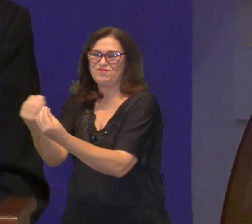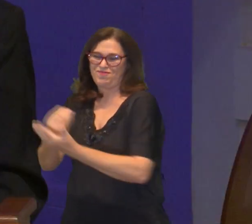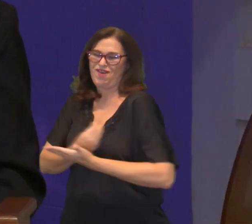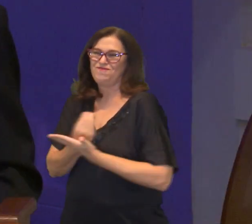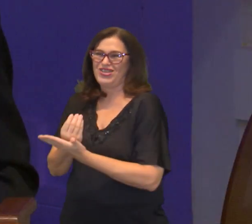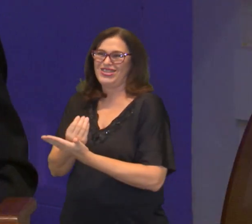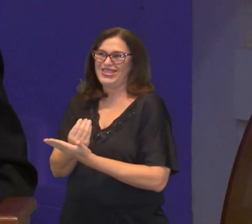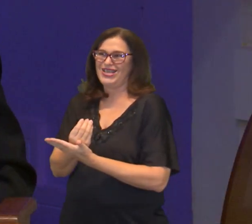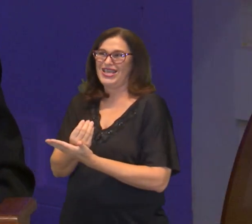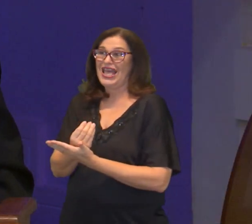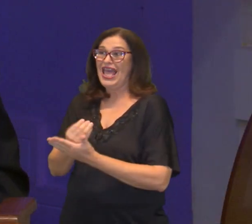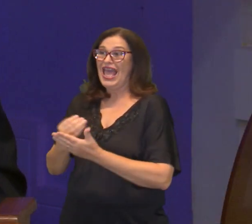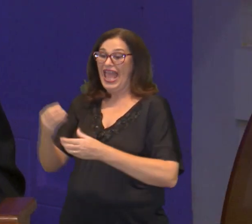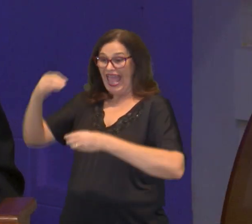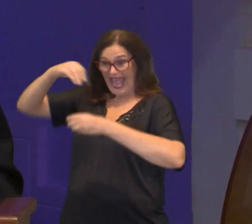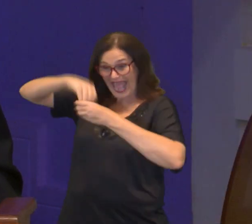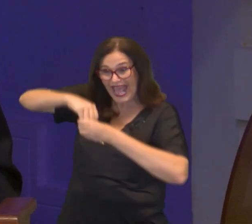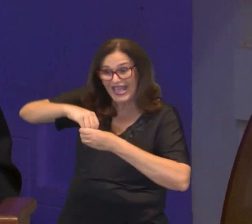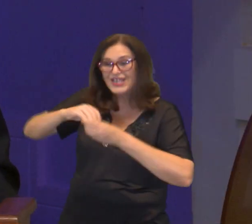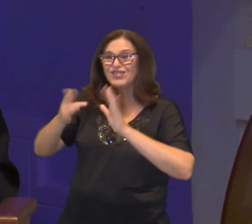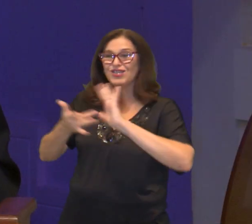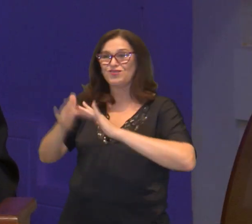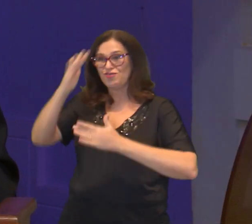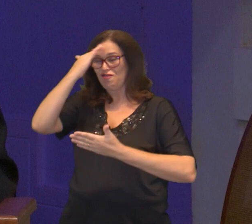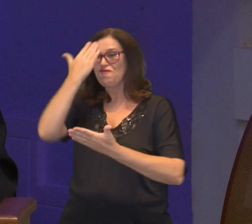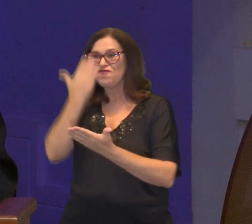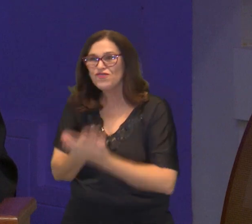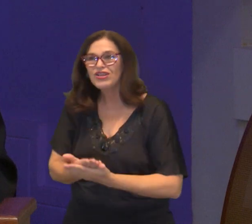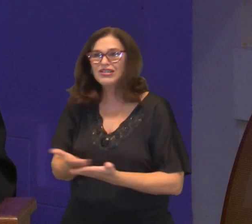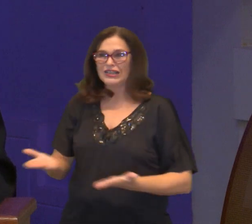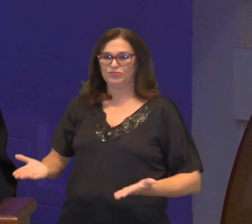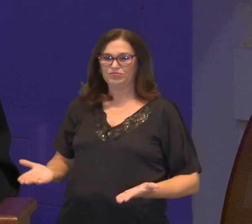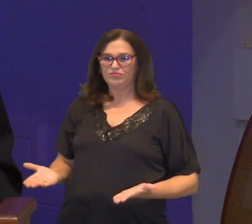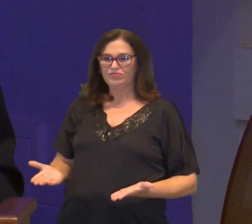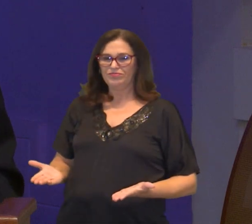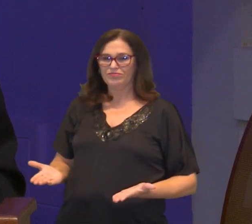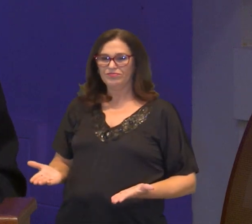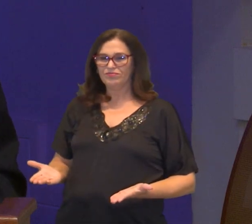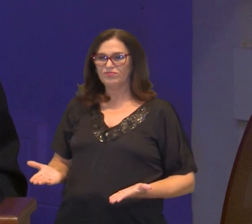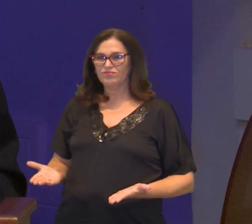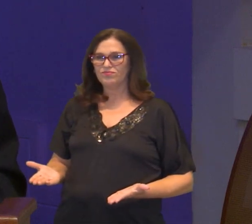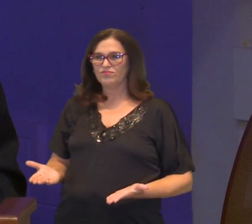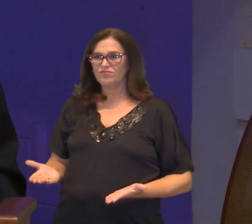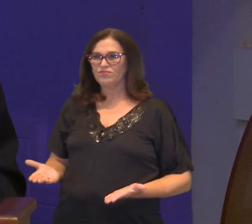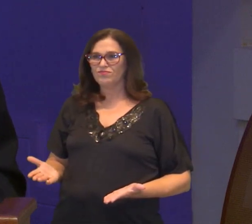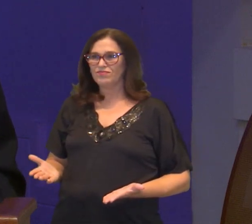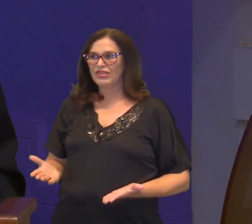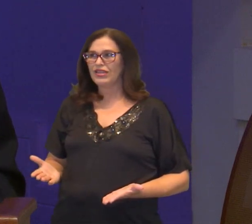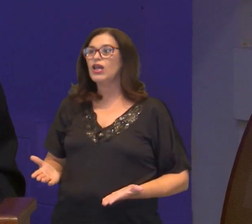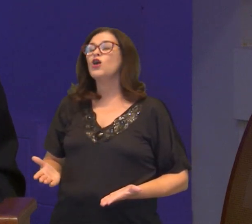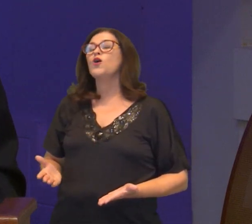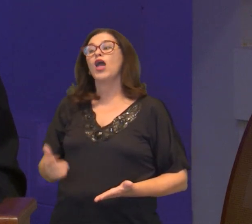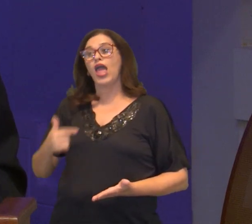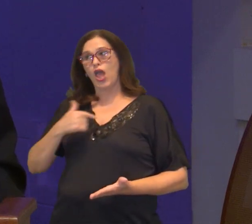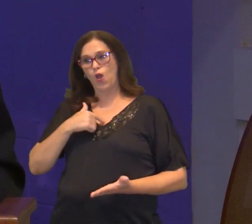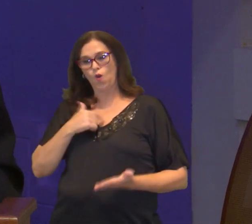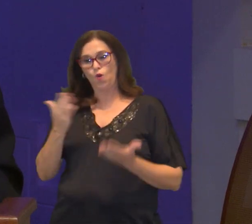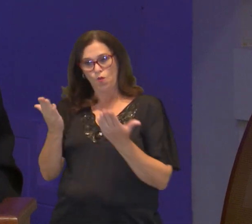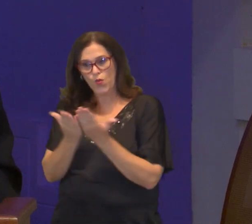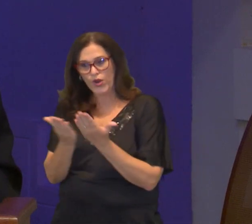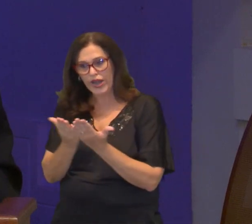Se você vai beber leite, beba leite, mas se misturar Toddy,